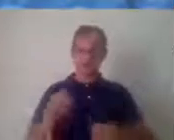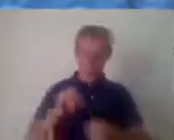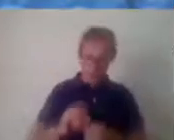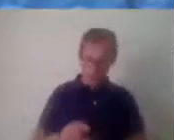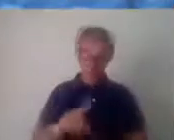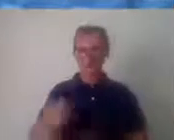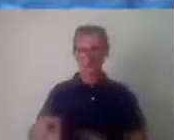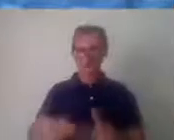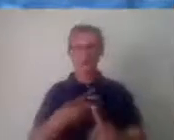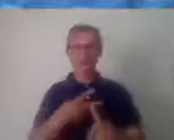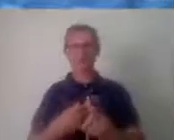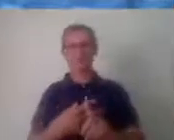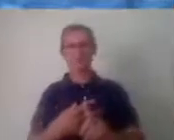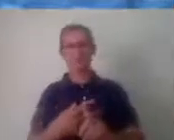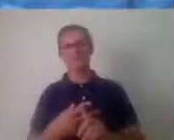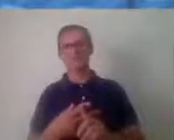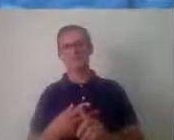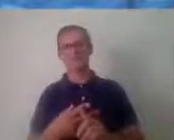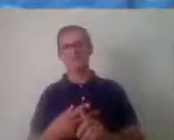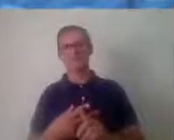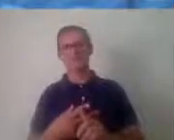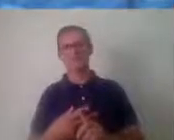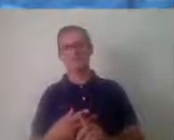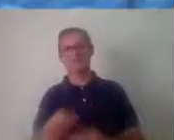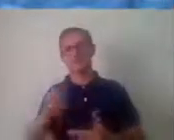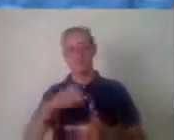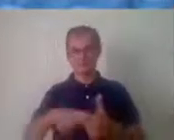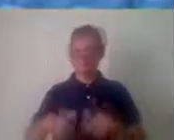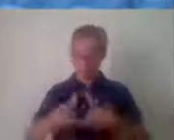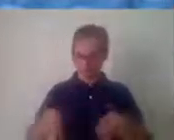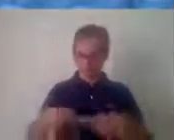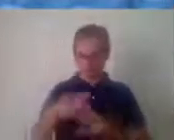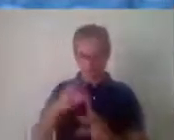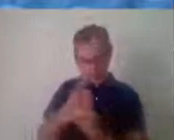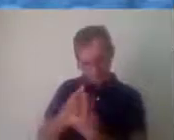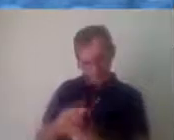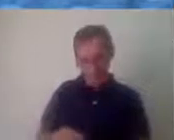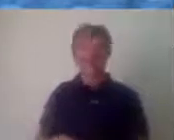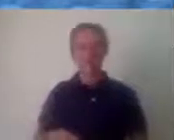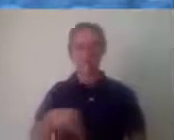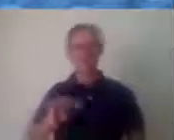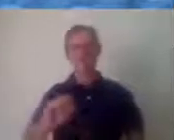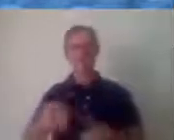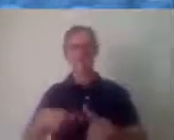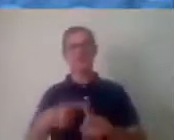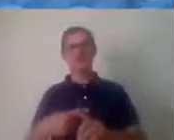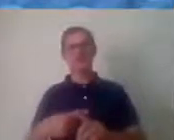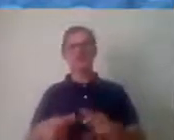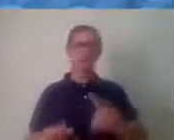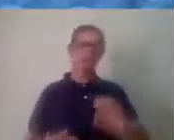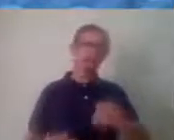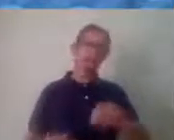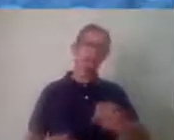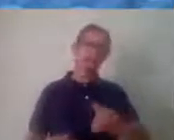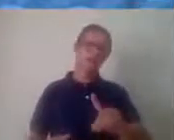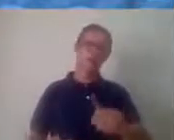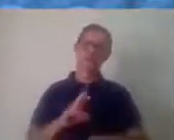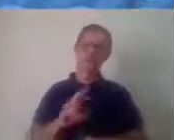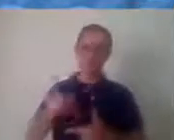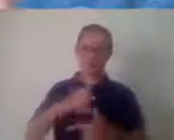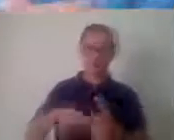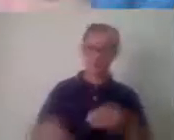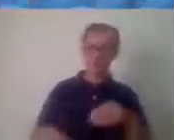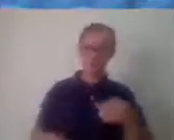integral dupla sobre a região que você já encontrou, de y vezes a densidade. O resultado você divide pela